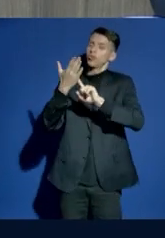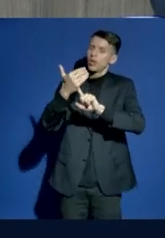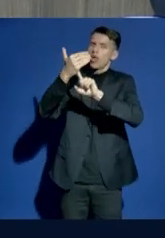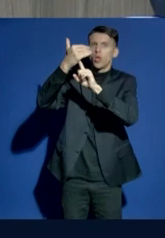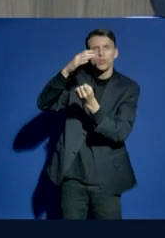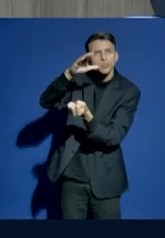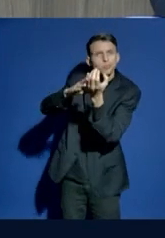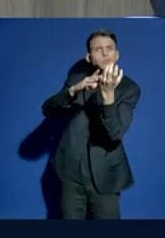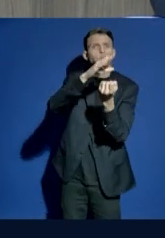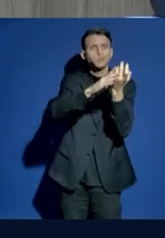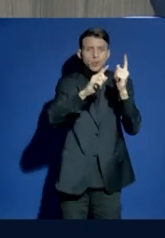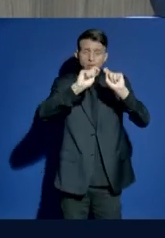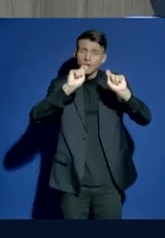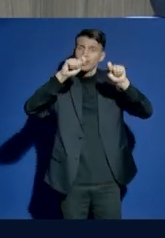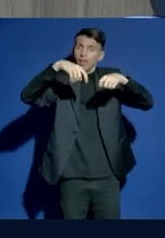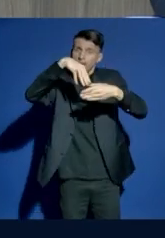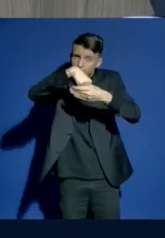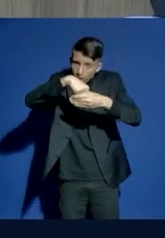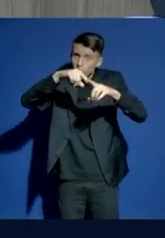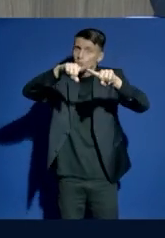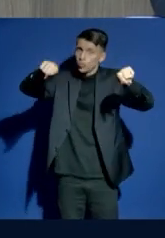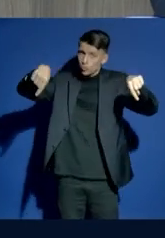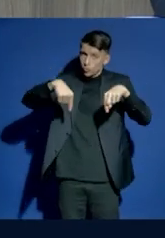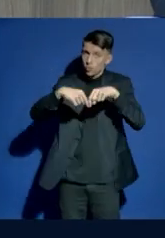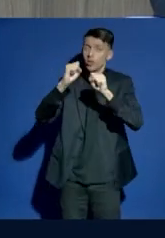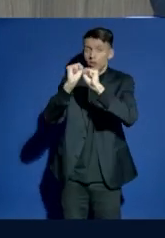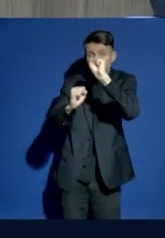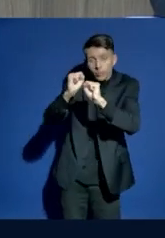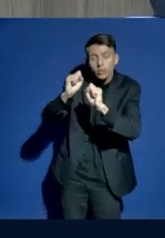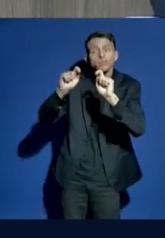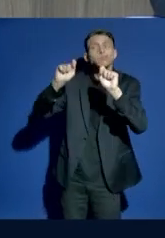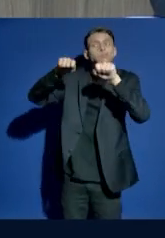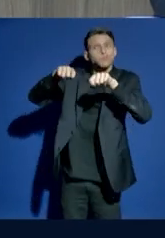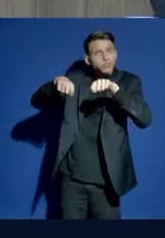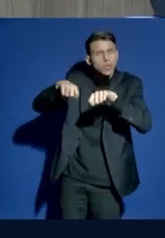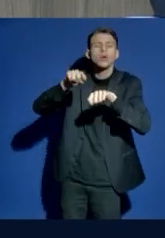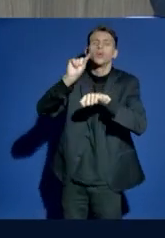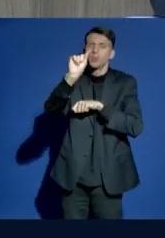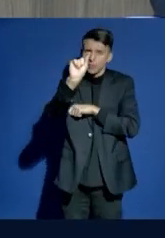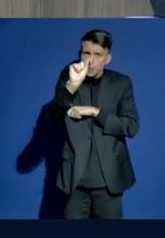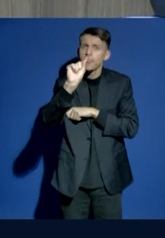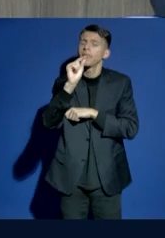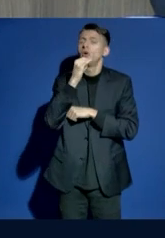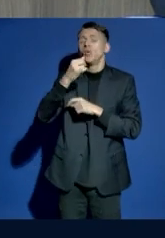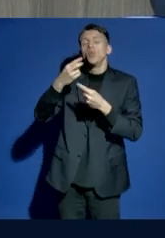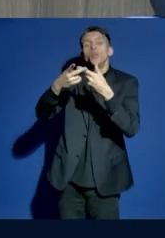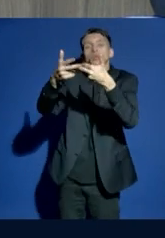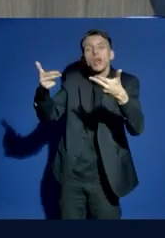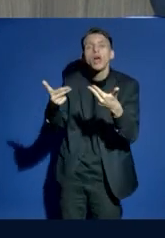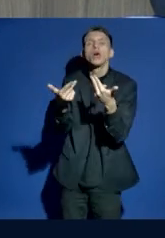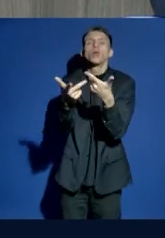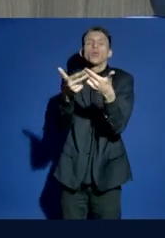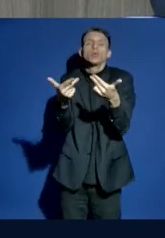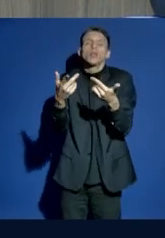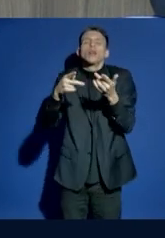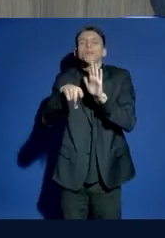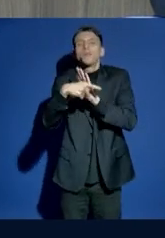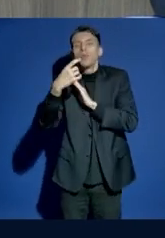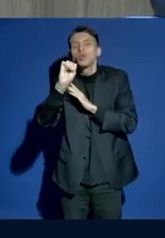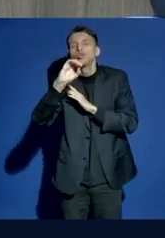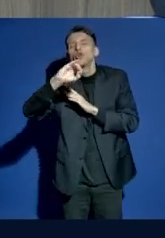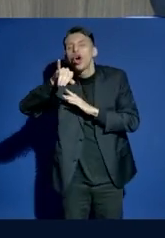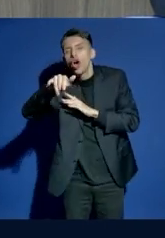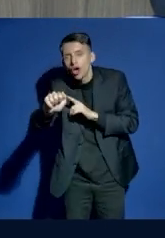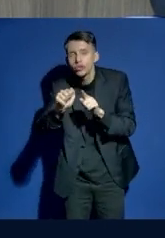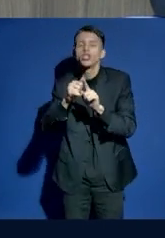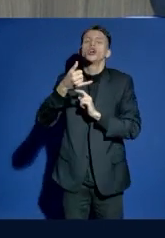que estão sendo desenvolvidas, de utilizar as matérias-primas, né, que vêm da soja, as gorduras,